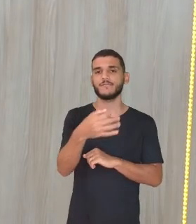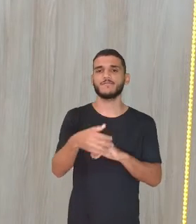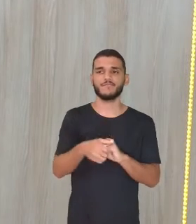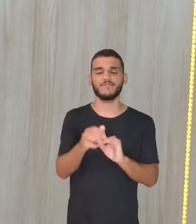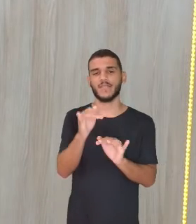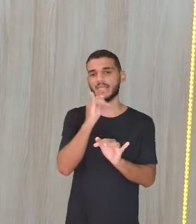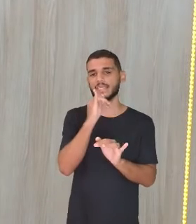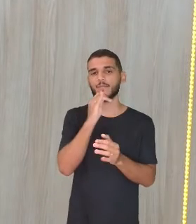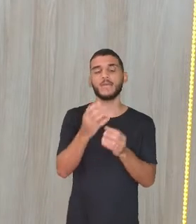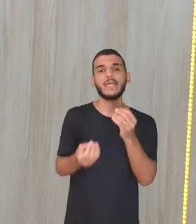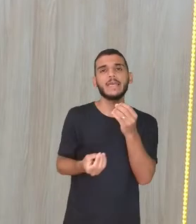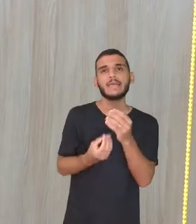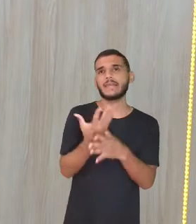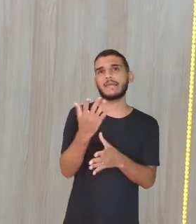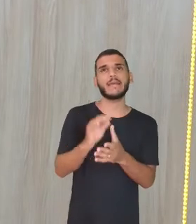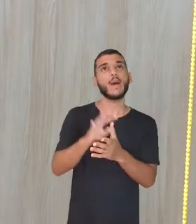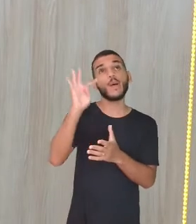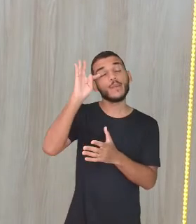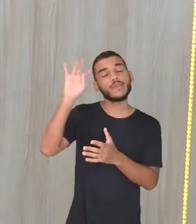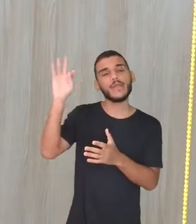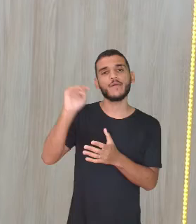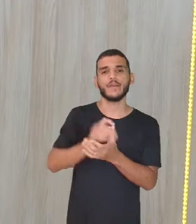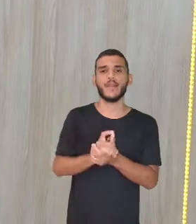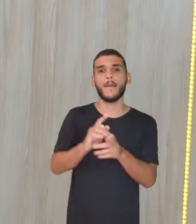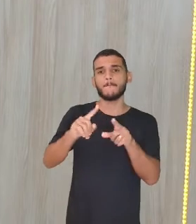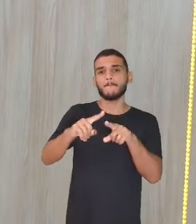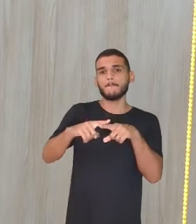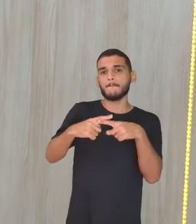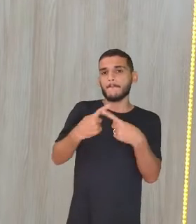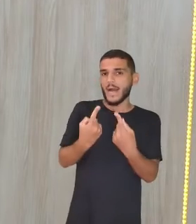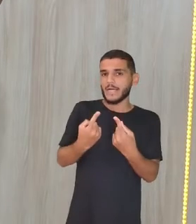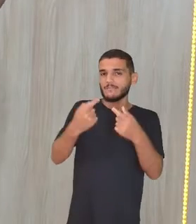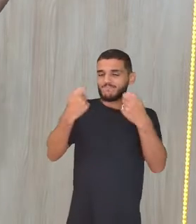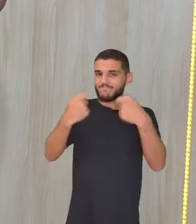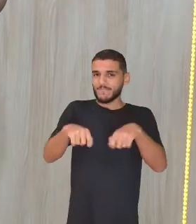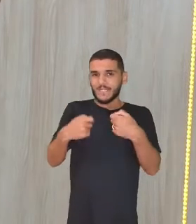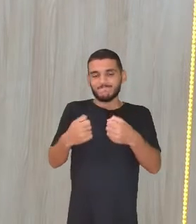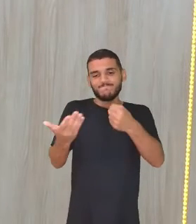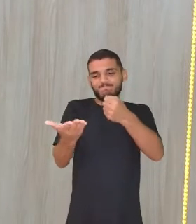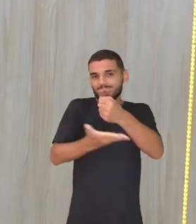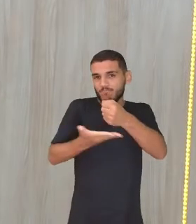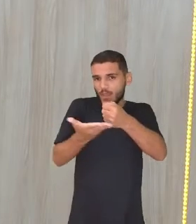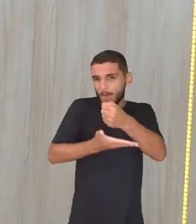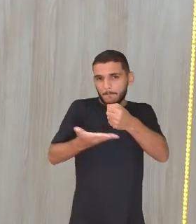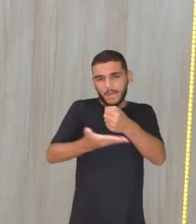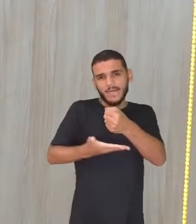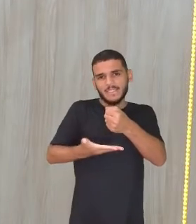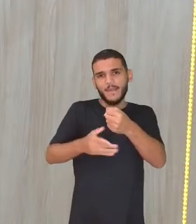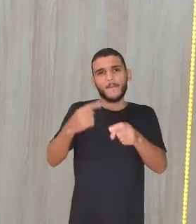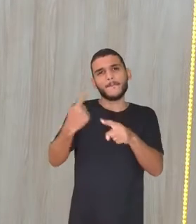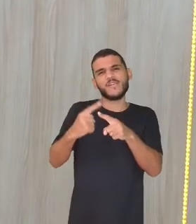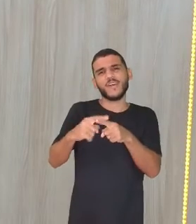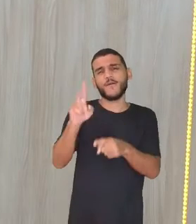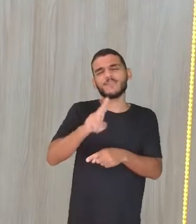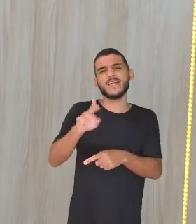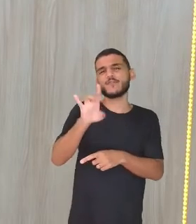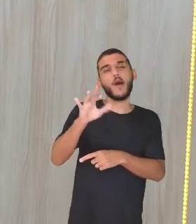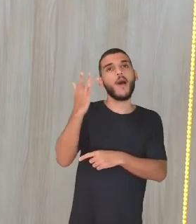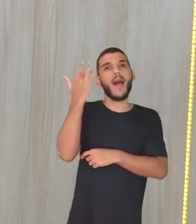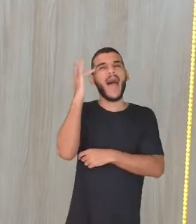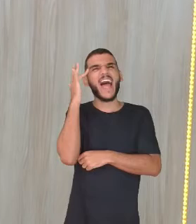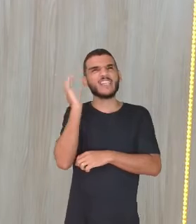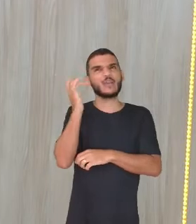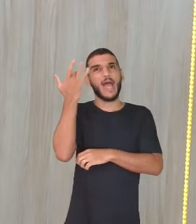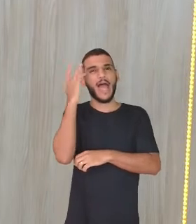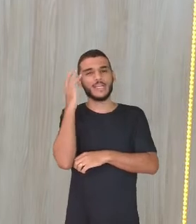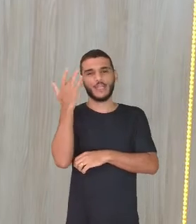uma tese. Mas para você sustentar essa tese, para não ficar somente, como você falou, no achismo, né, na sua opinião, você